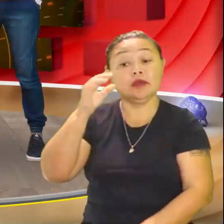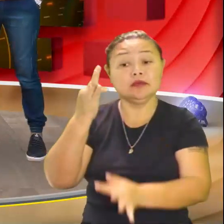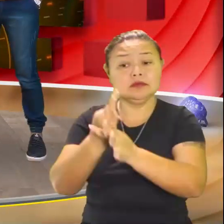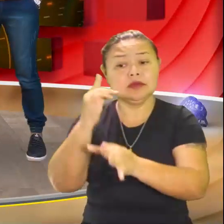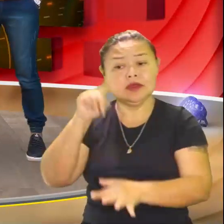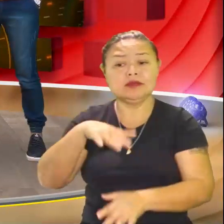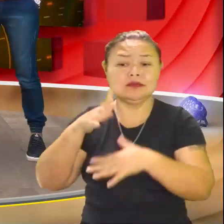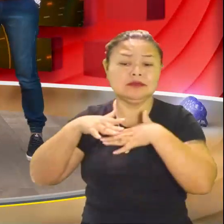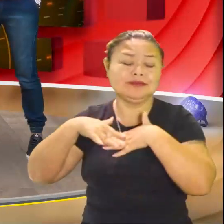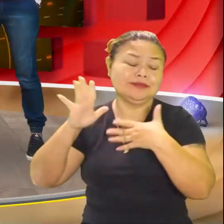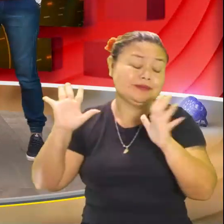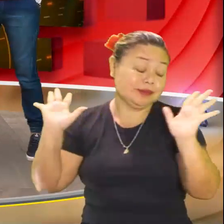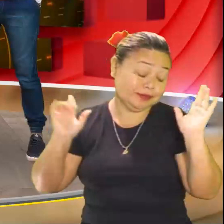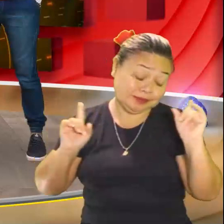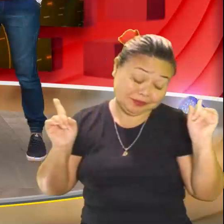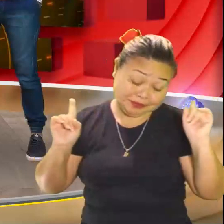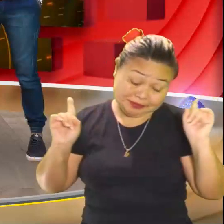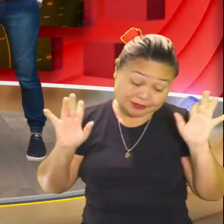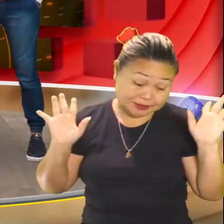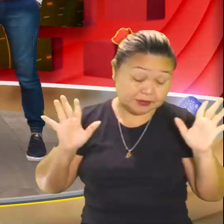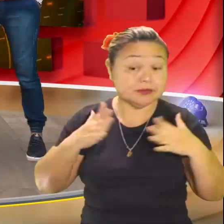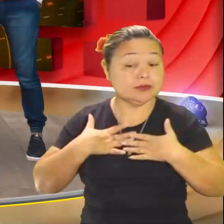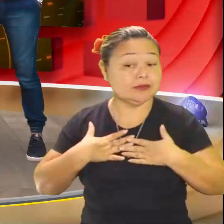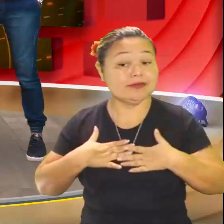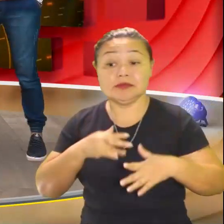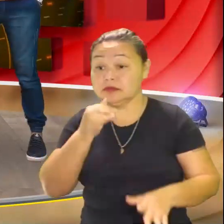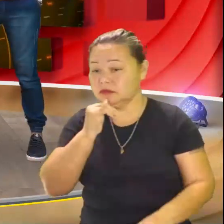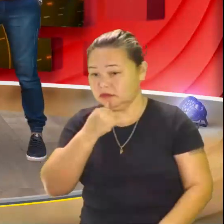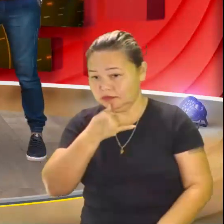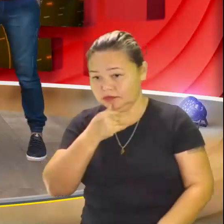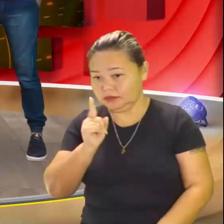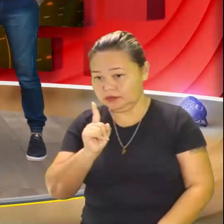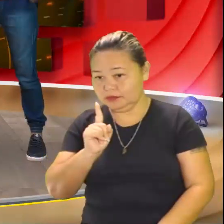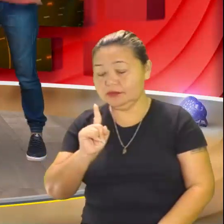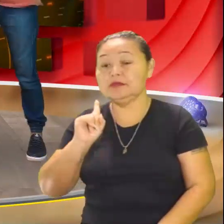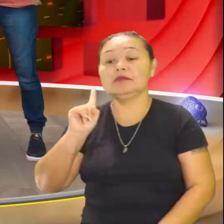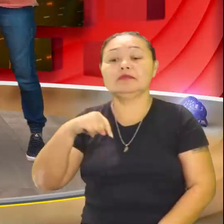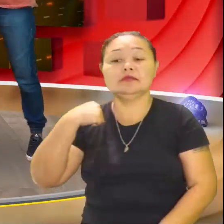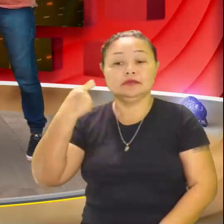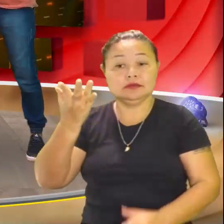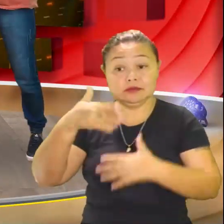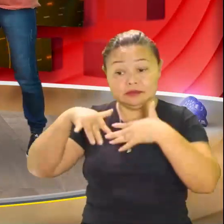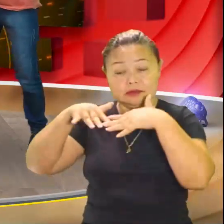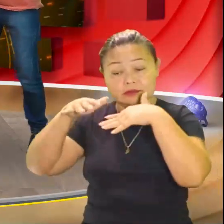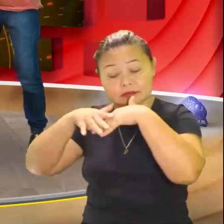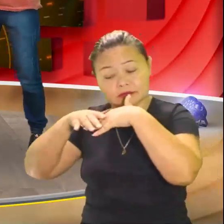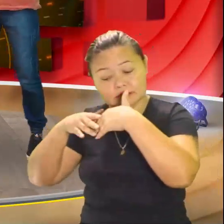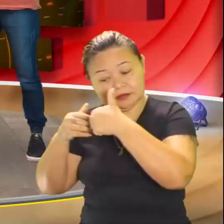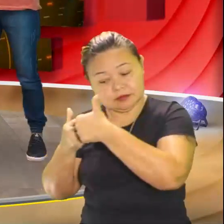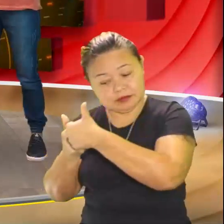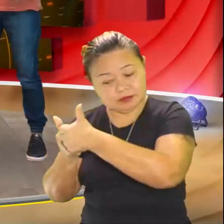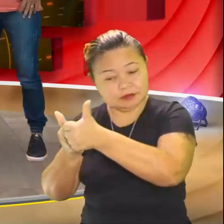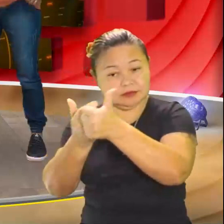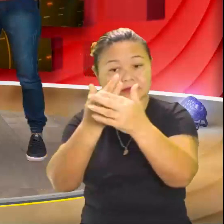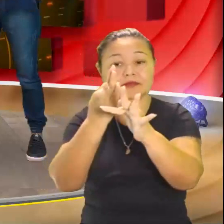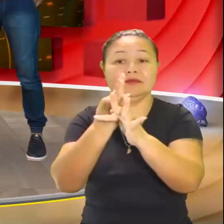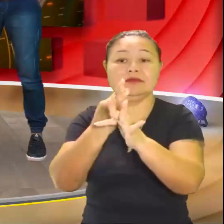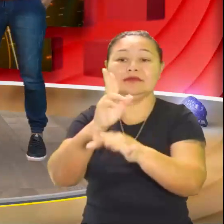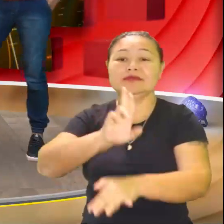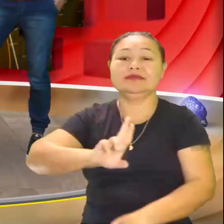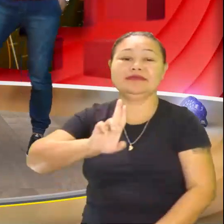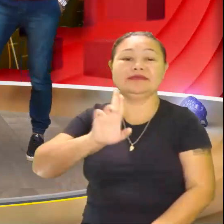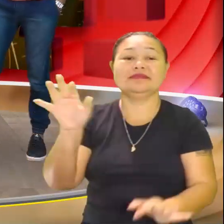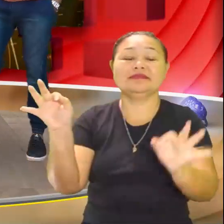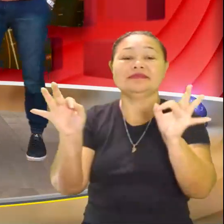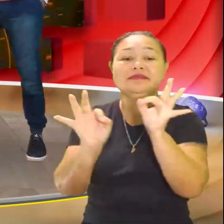é matemática aplicada. Né? Já. Calma, não fique triste. Vai acabar matemática, vai seguir com física, que Sim, é aplicada.